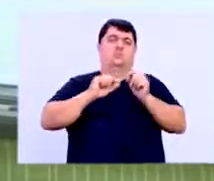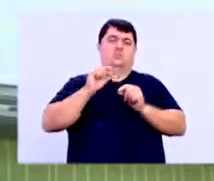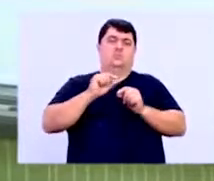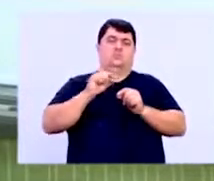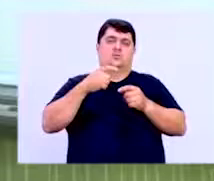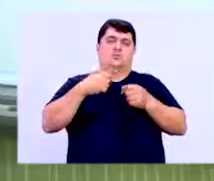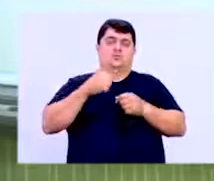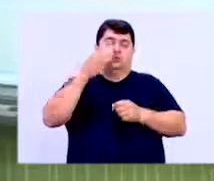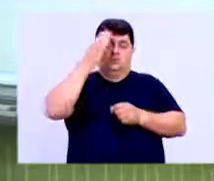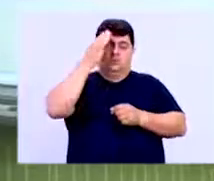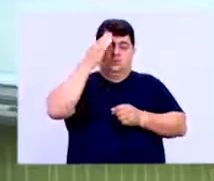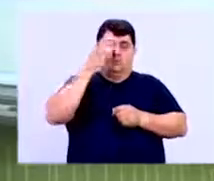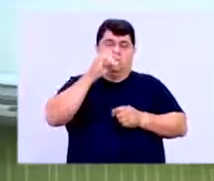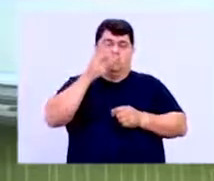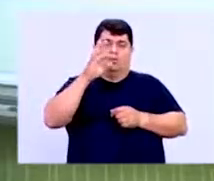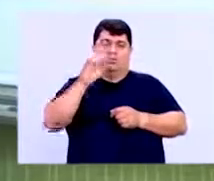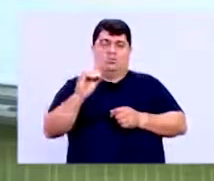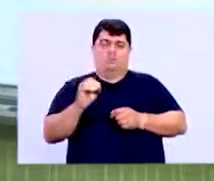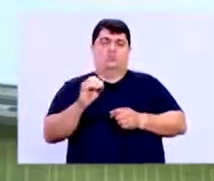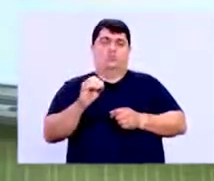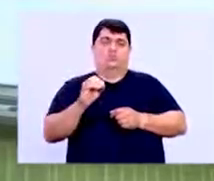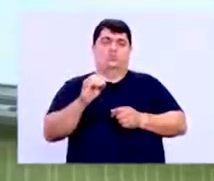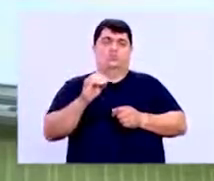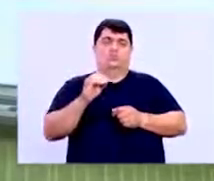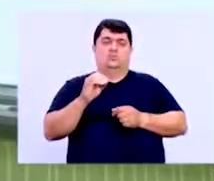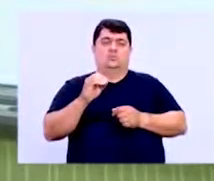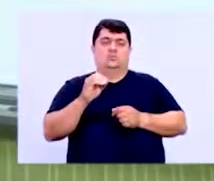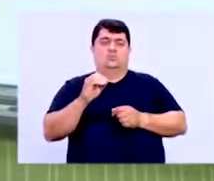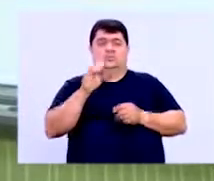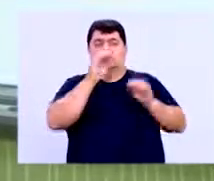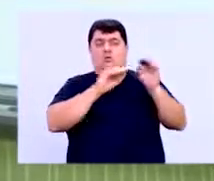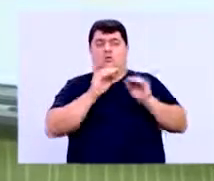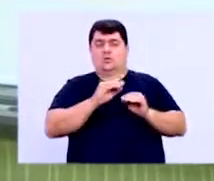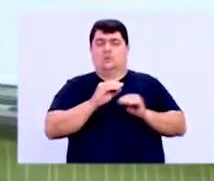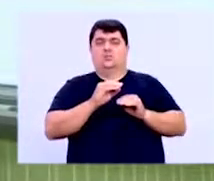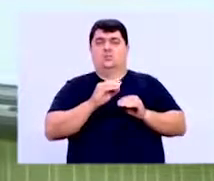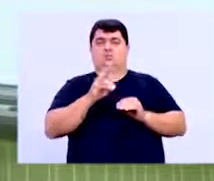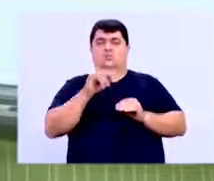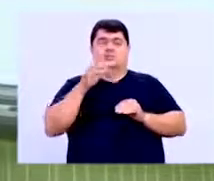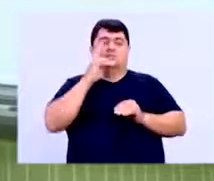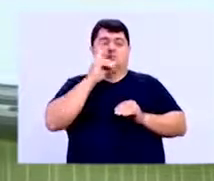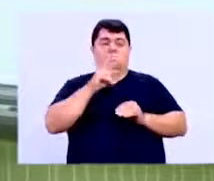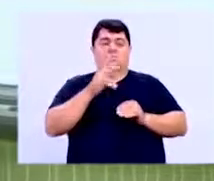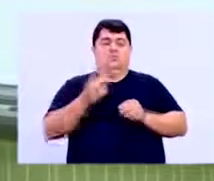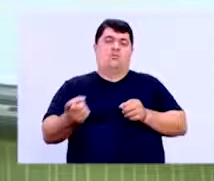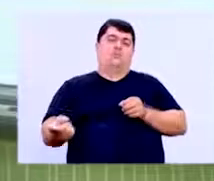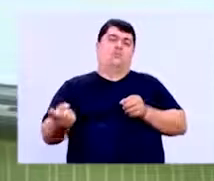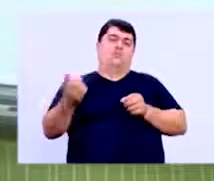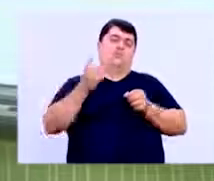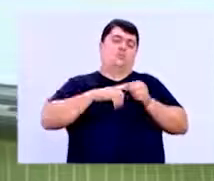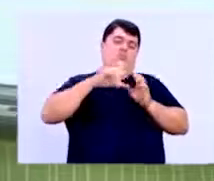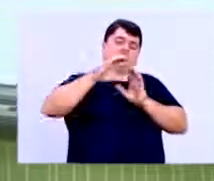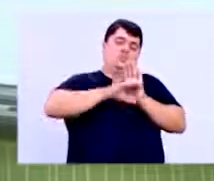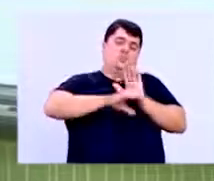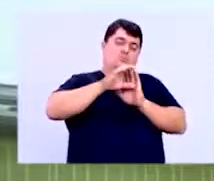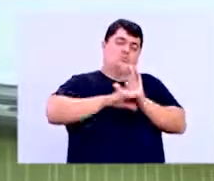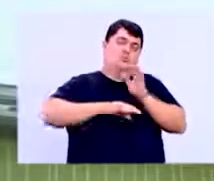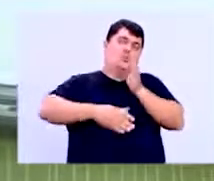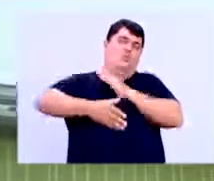eu preciso saber custo porque eu preciso precificar alguma coisa. Você vai voltar lá nos conceitos e